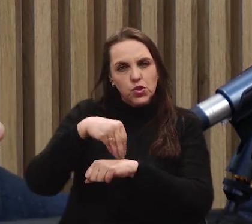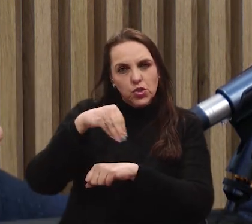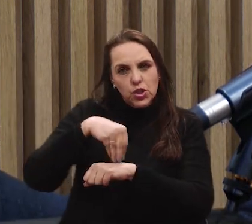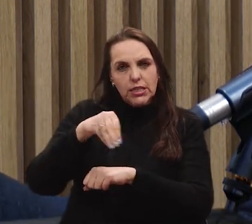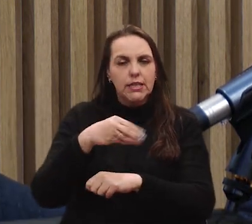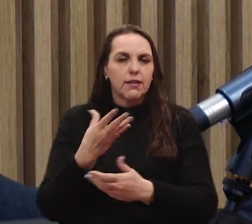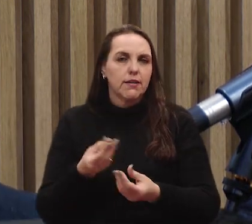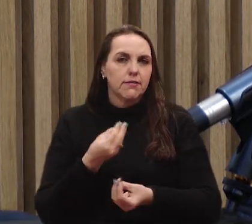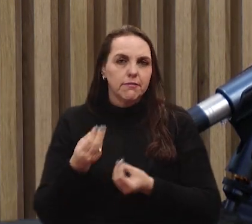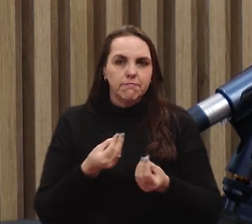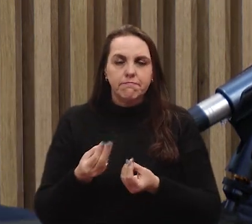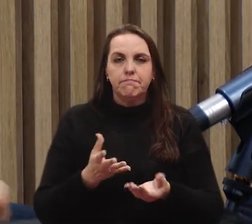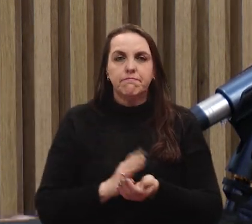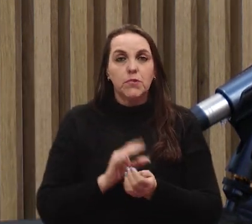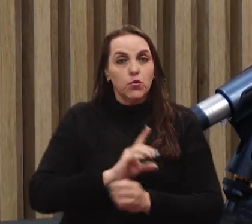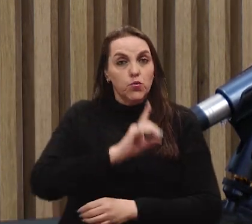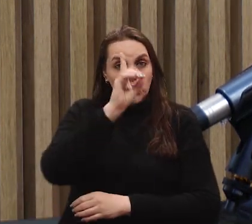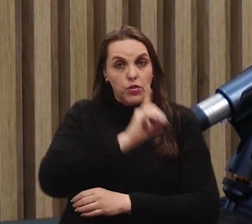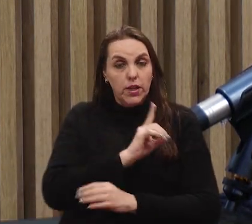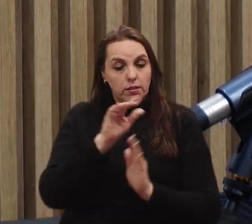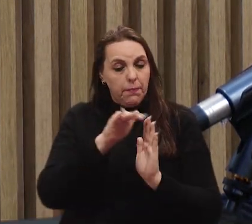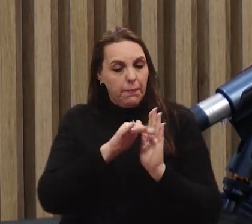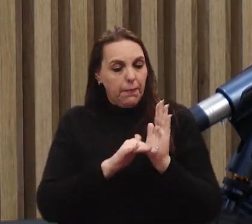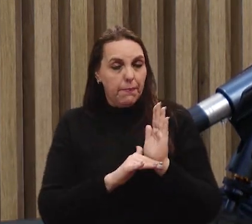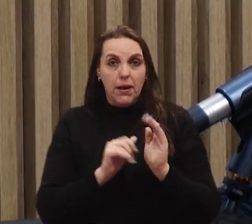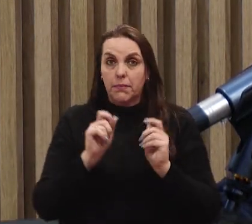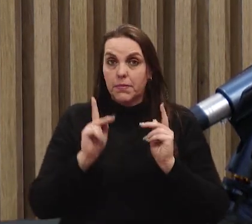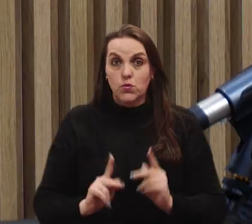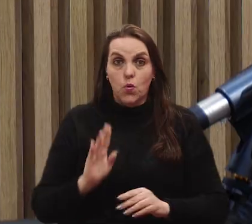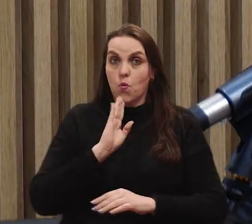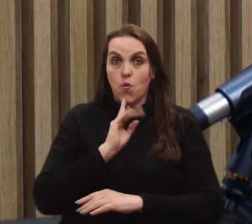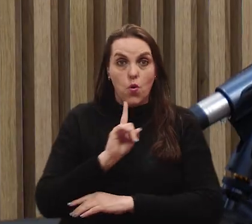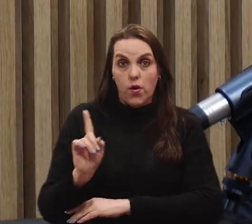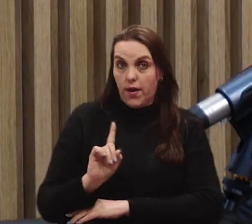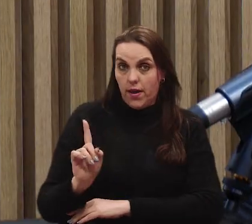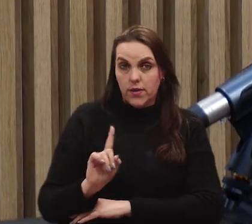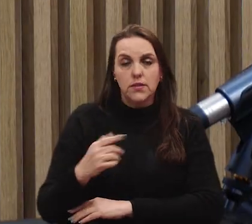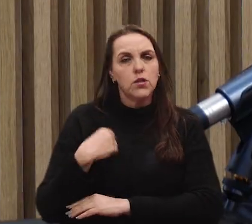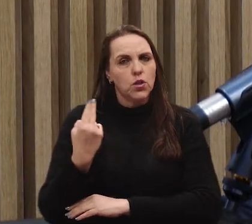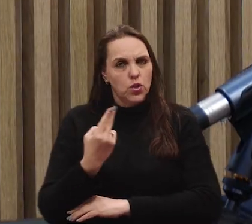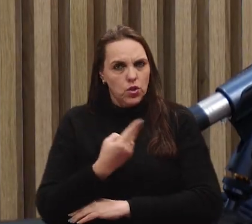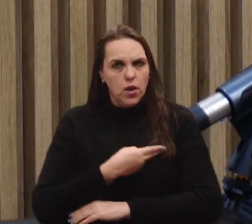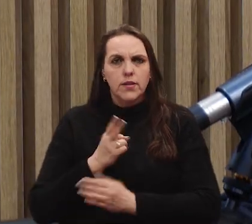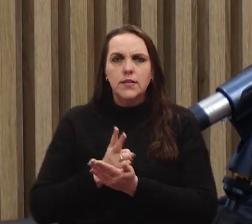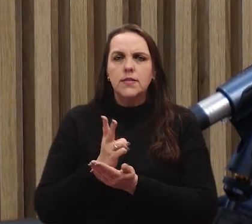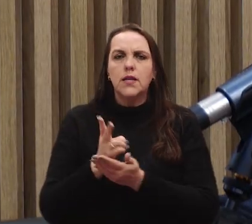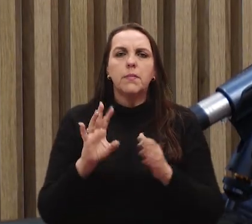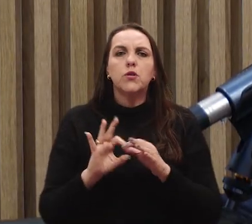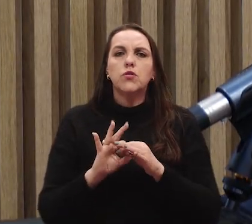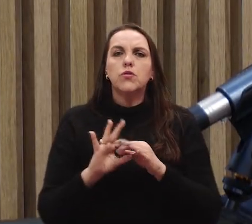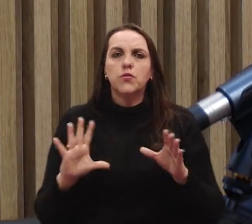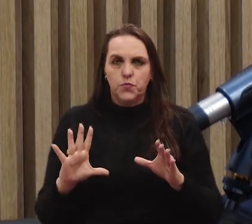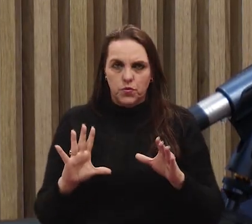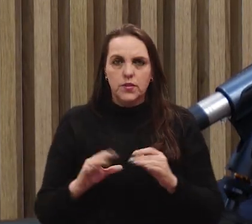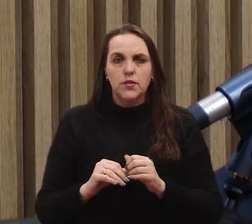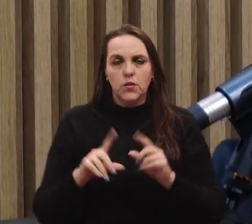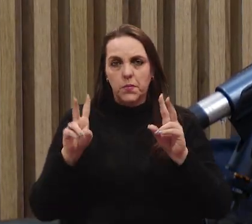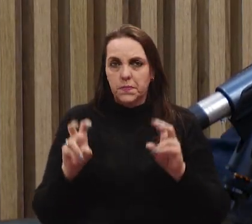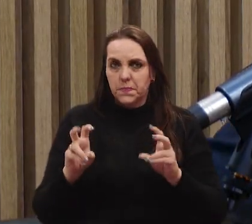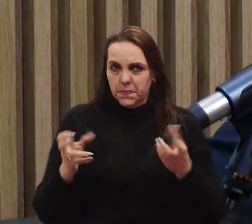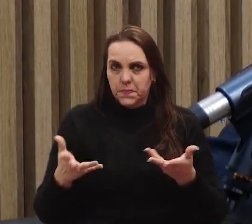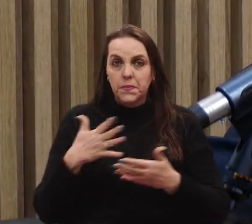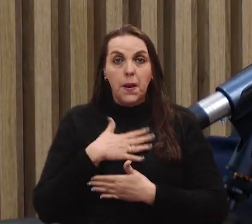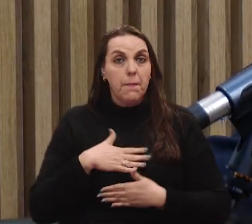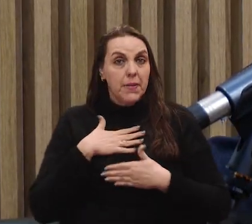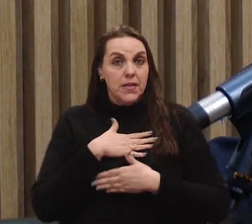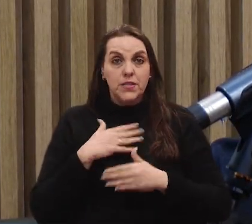dicas, colocar alguns direitos que muitas pessoas não conhecem, então a gente está sempre à disposição para essa questão. E é